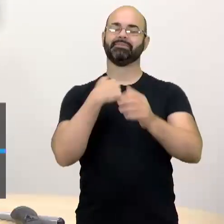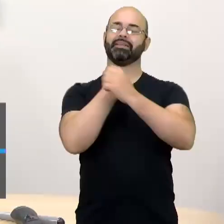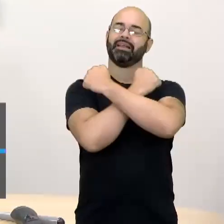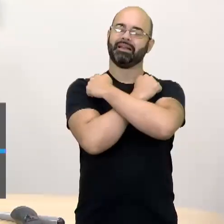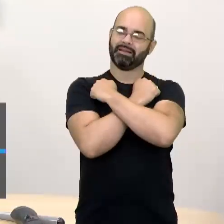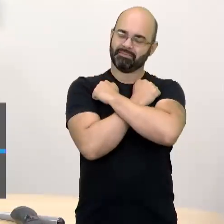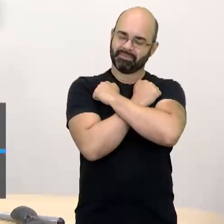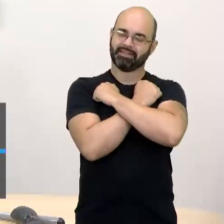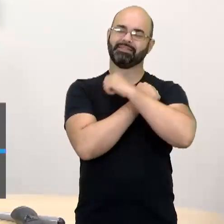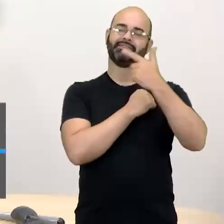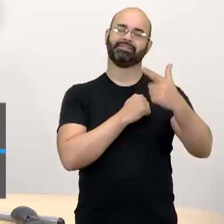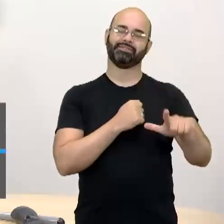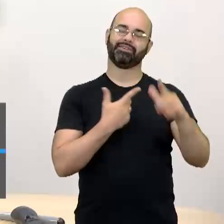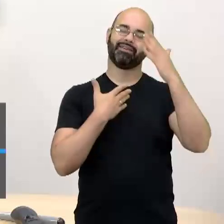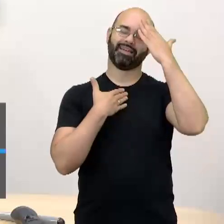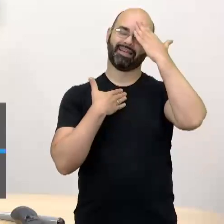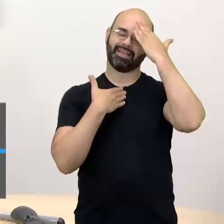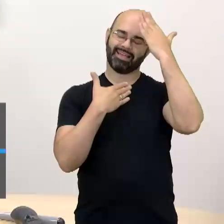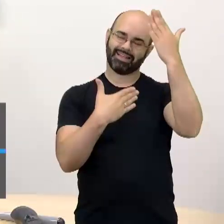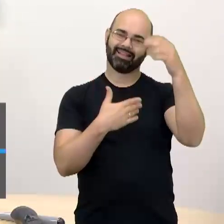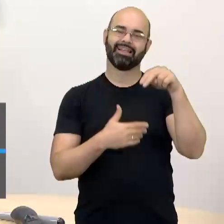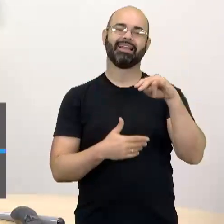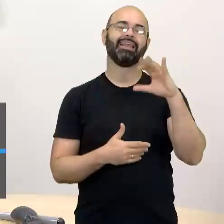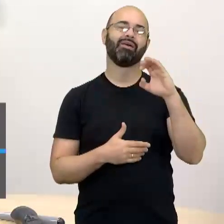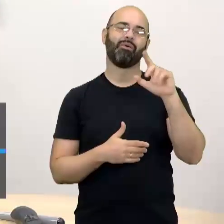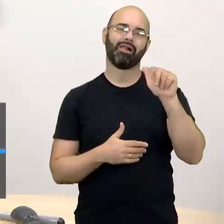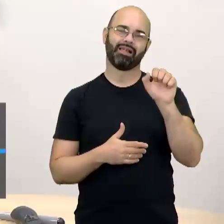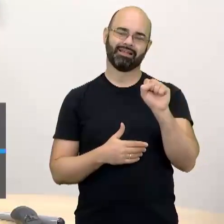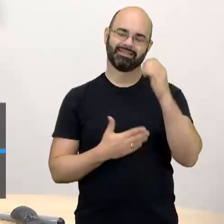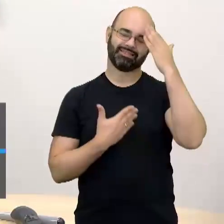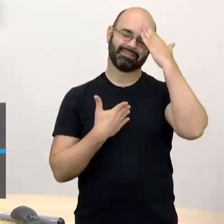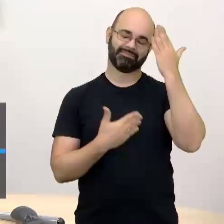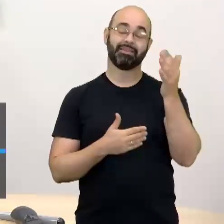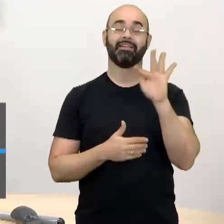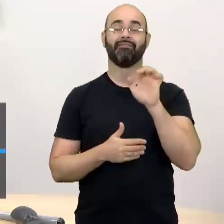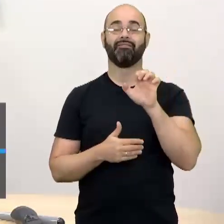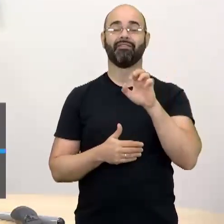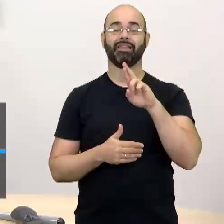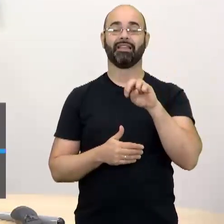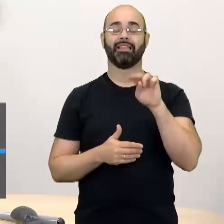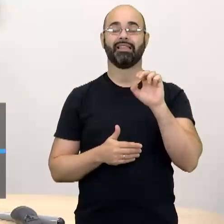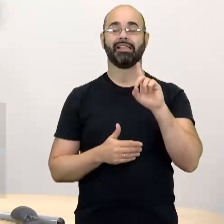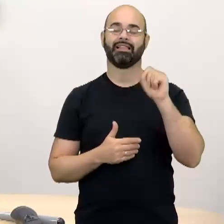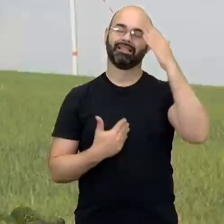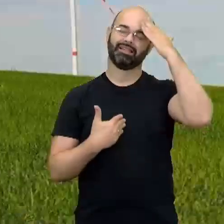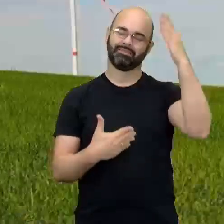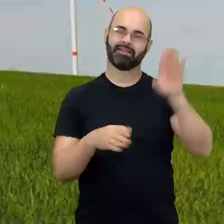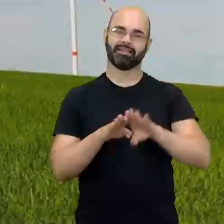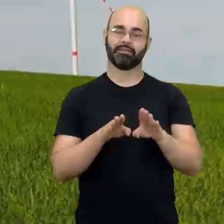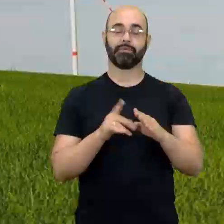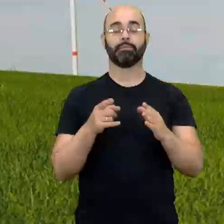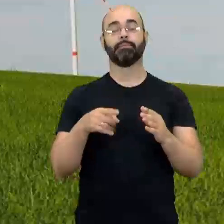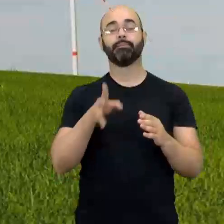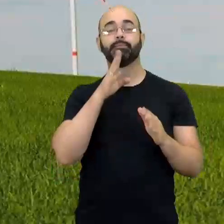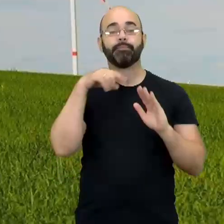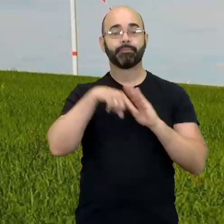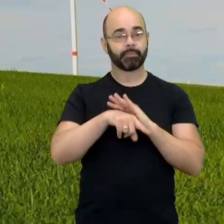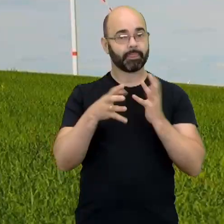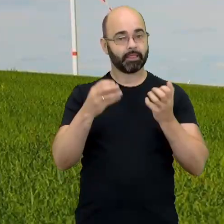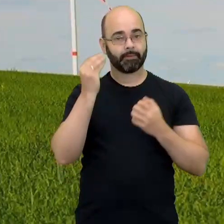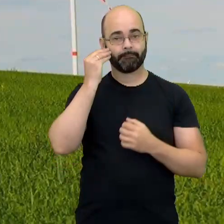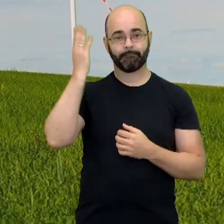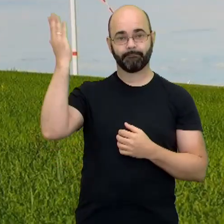aí e um agradecimento aí pro Nicolas e pra Fernanda, né? E lembrando aí que nós temos também um Saiba Mais, falando